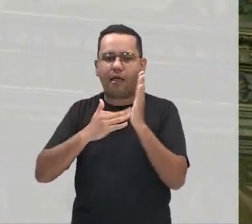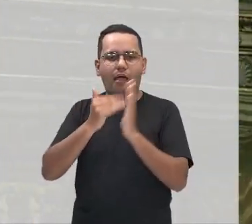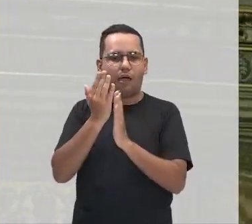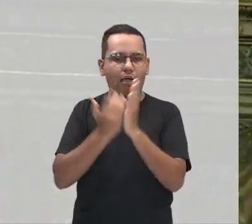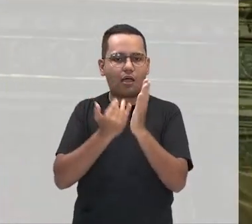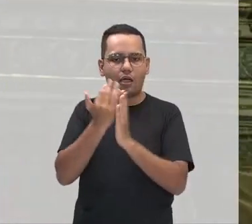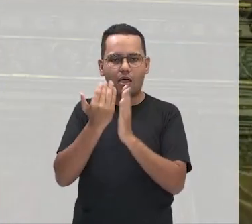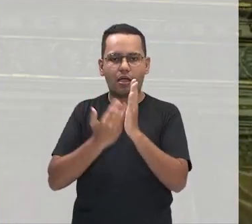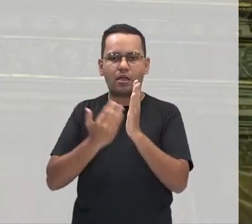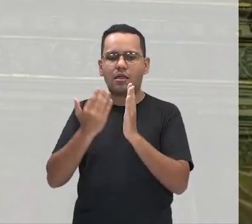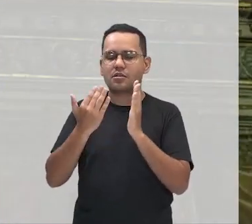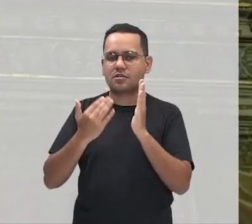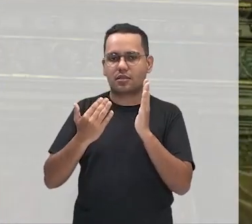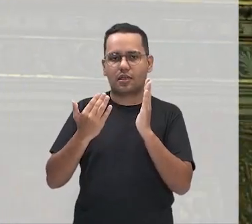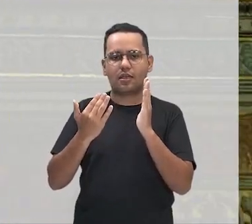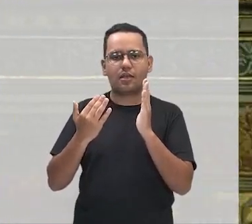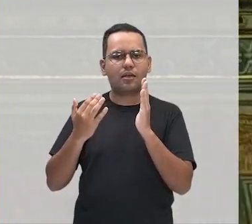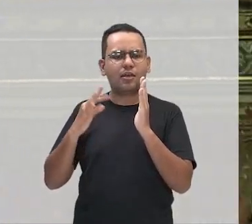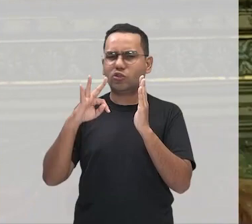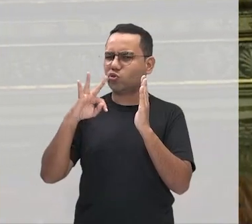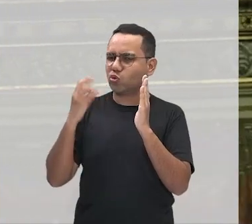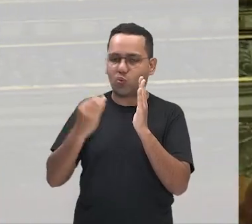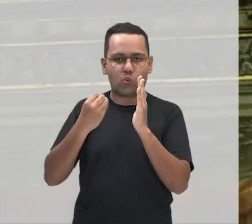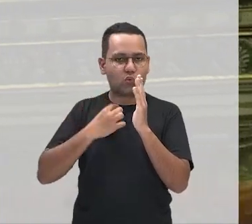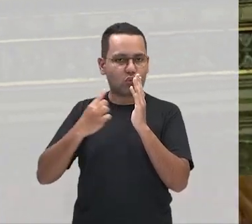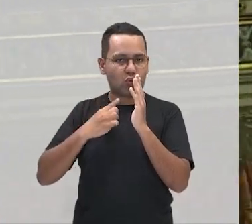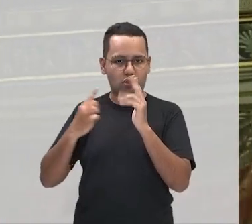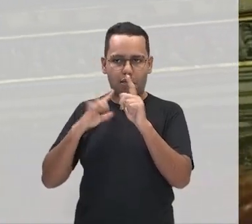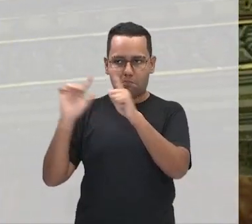toda a Capela Sistina.